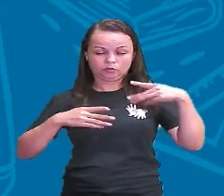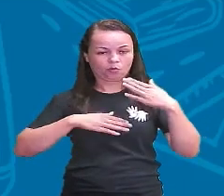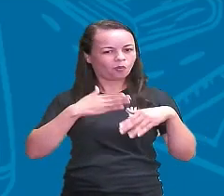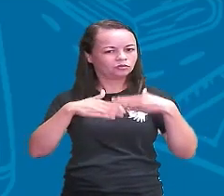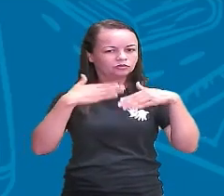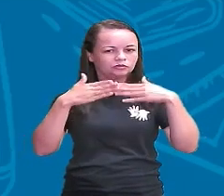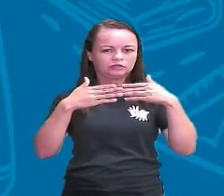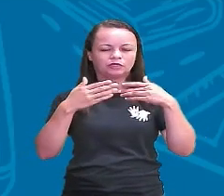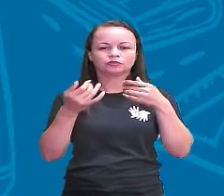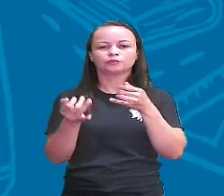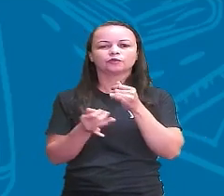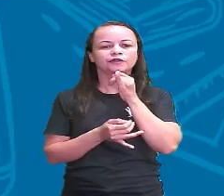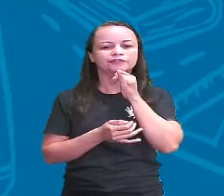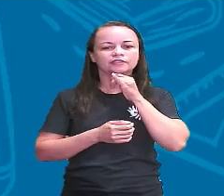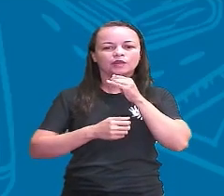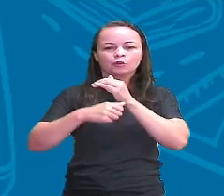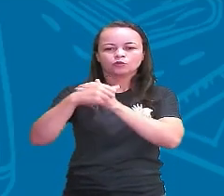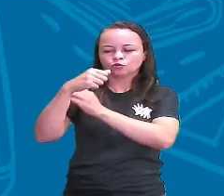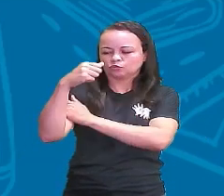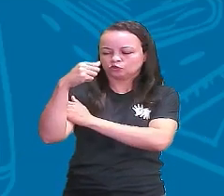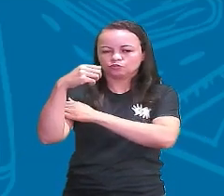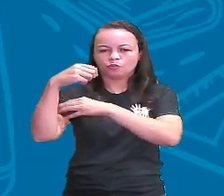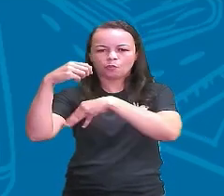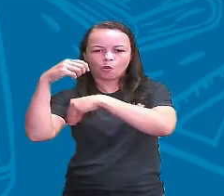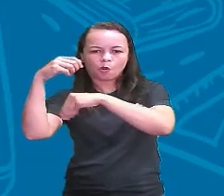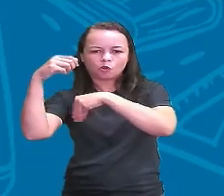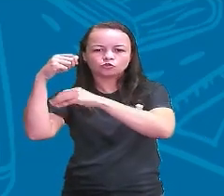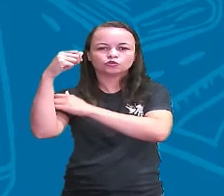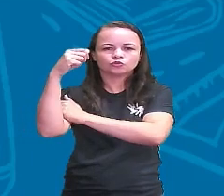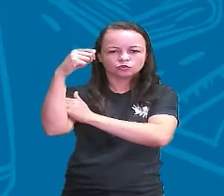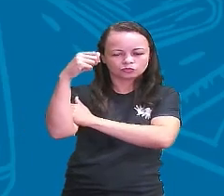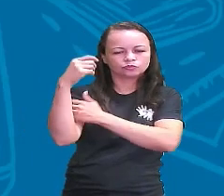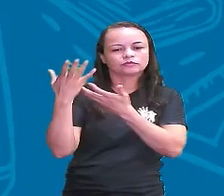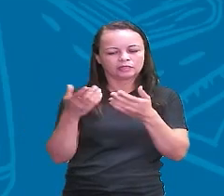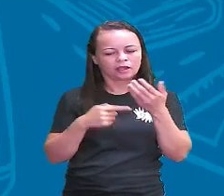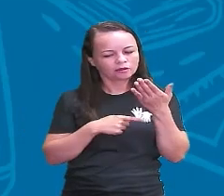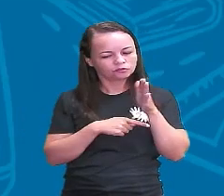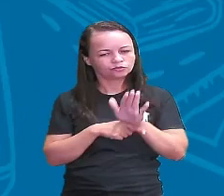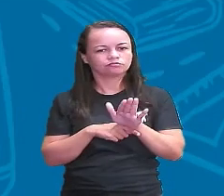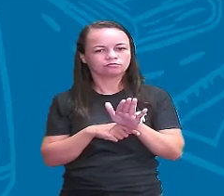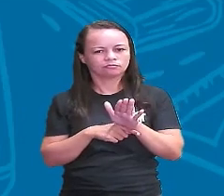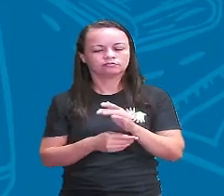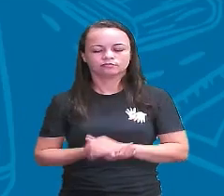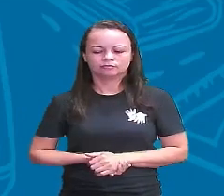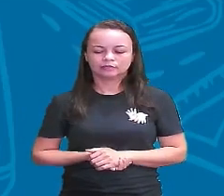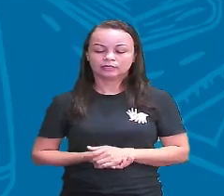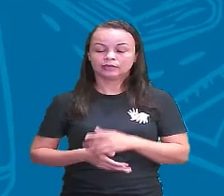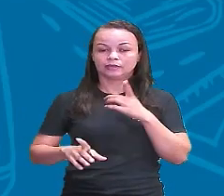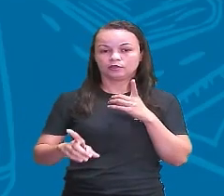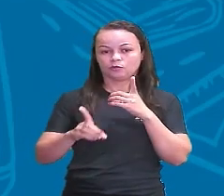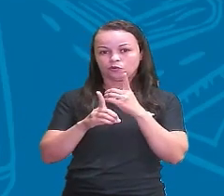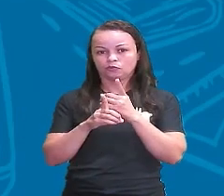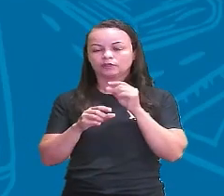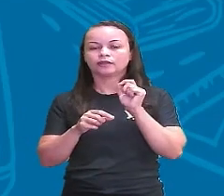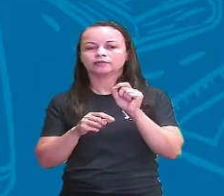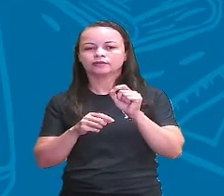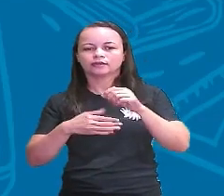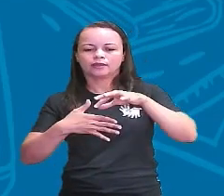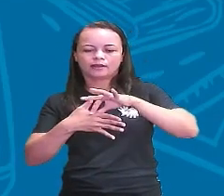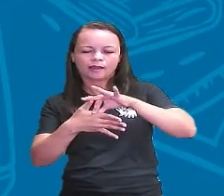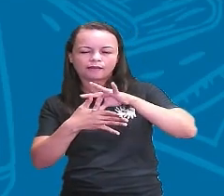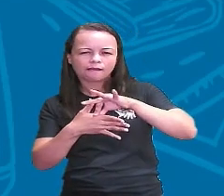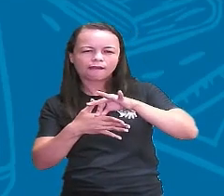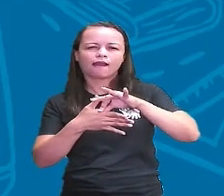construção da nossa musculatura, dos nossos músculos, tá certo? E são encontradas nas carnes,